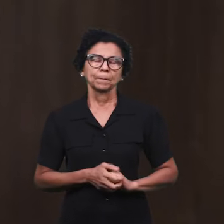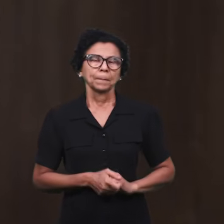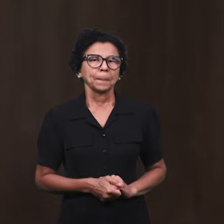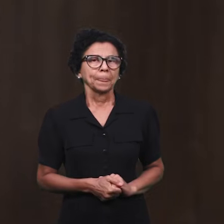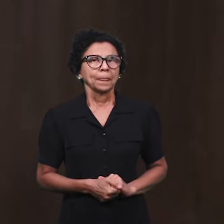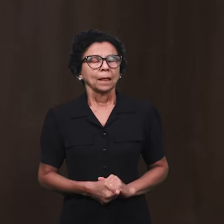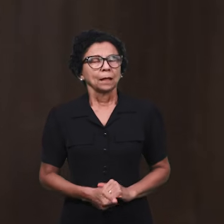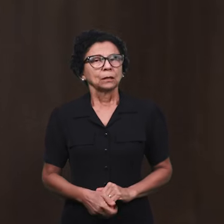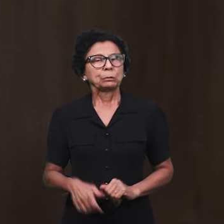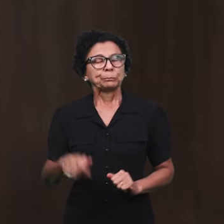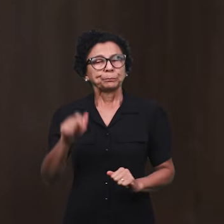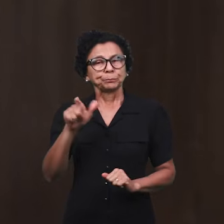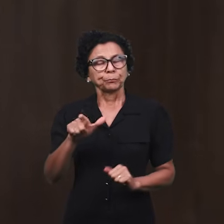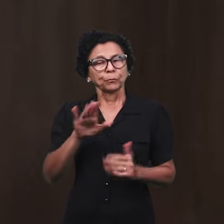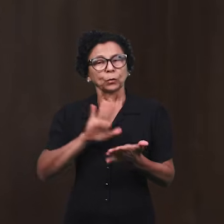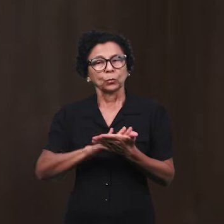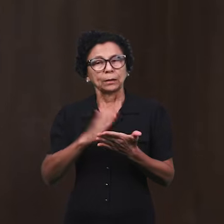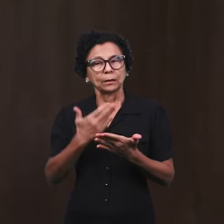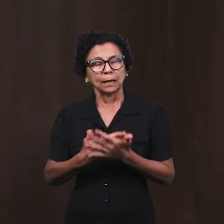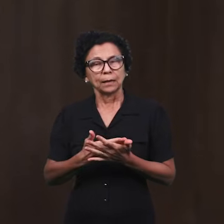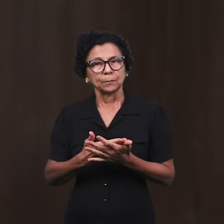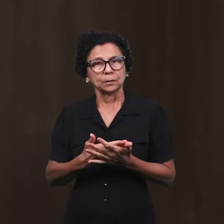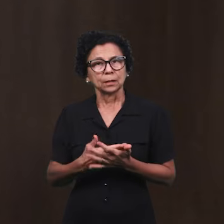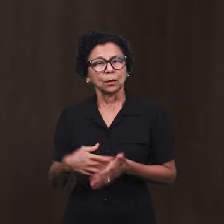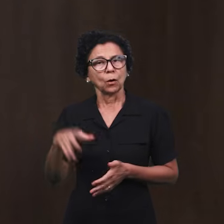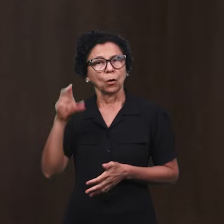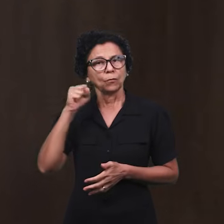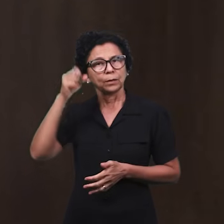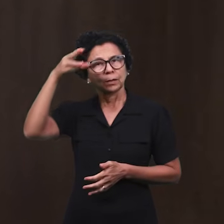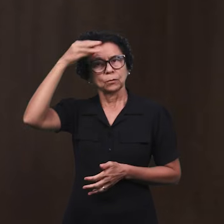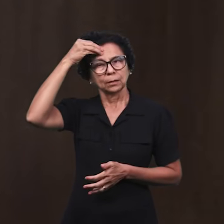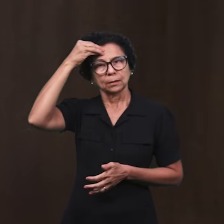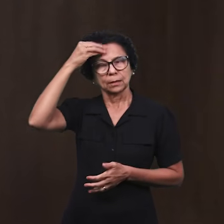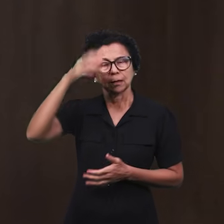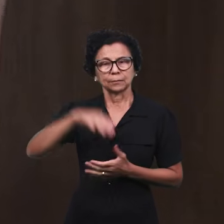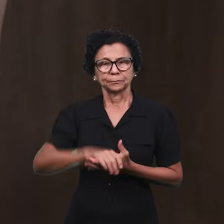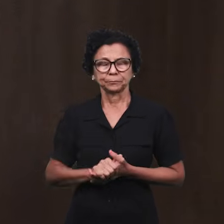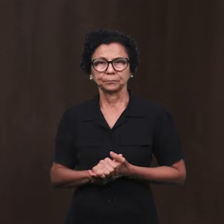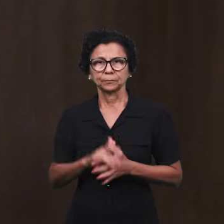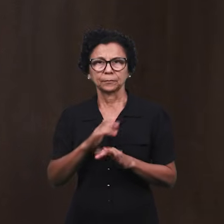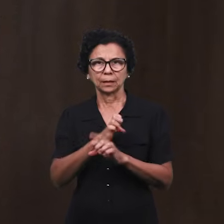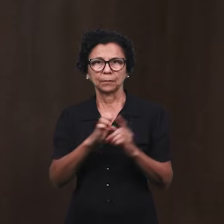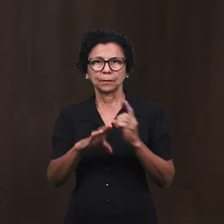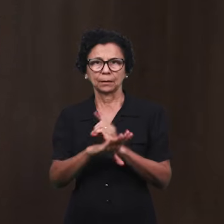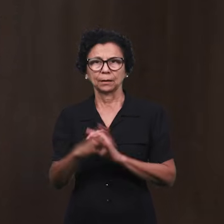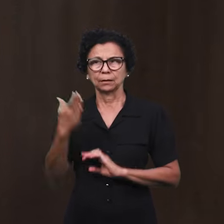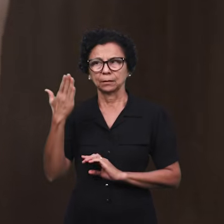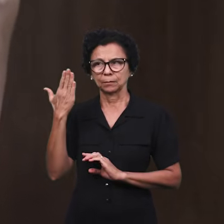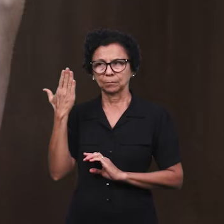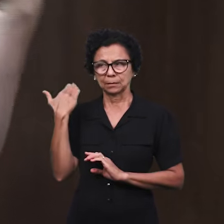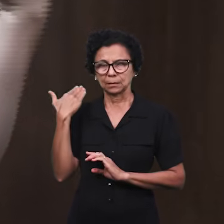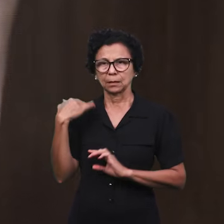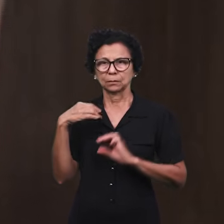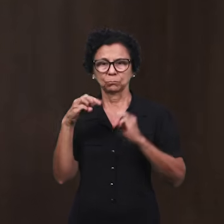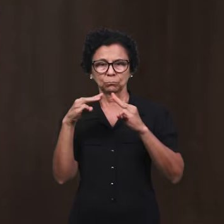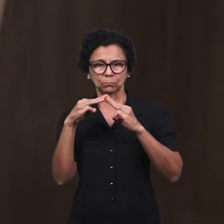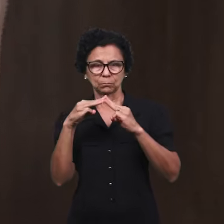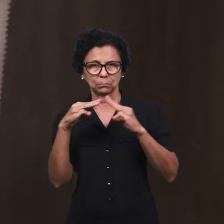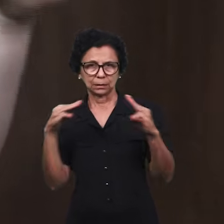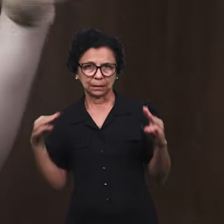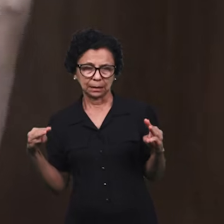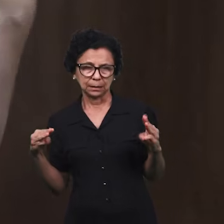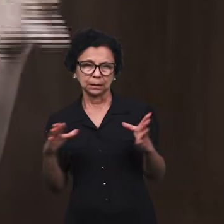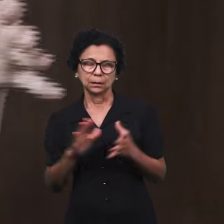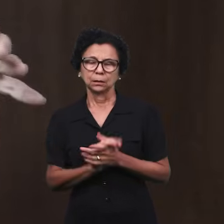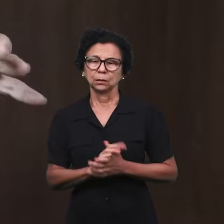e guardar o que está sendo dito. Na última EBD lá no Manaim, que foi sobre as vestes sacerdotais, enquanto o